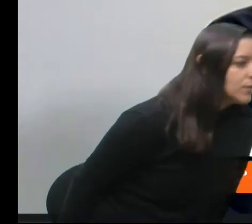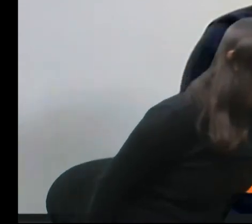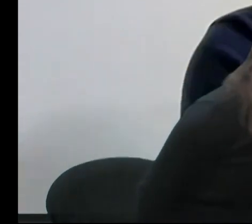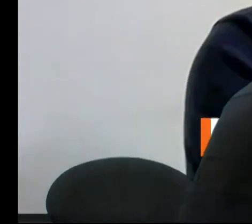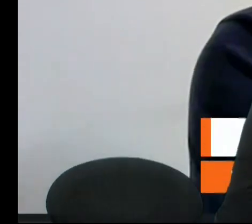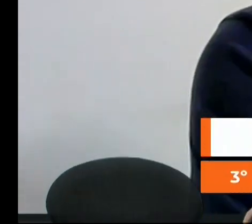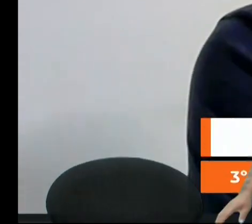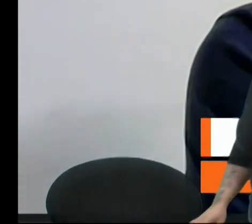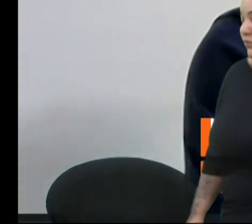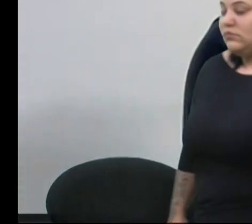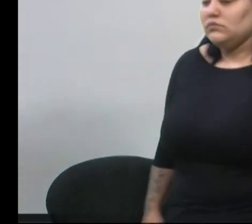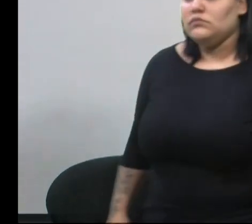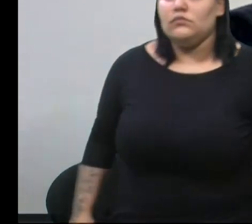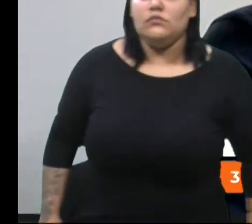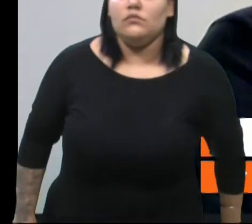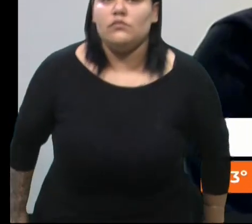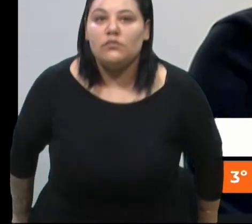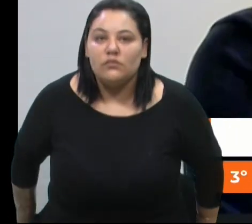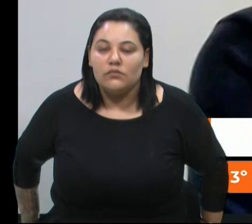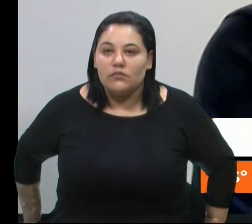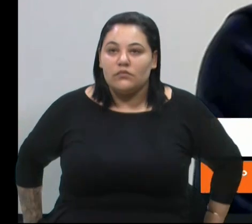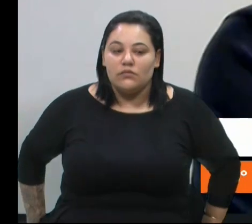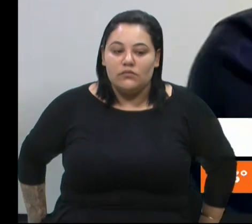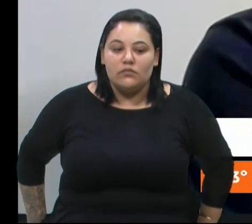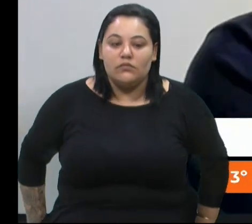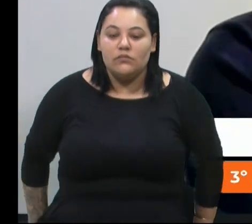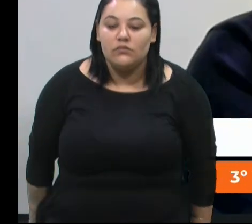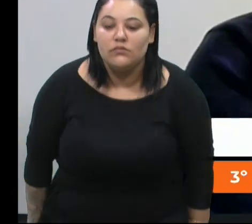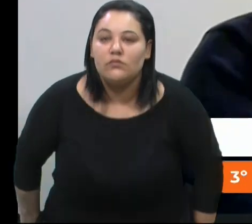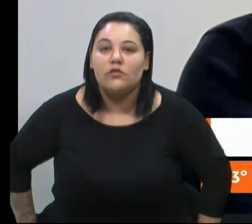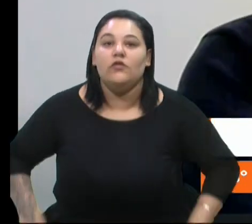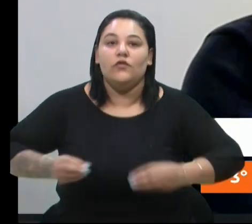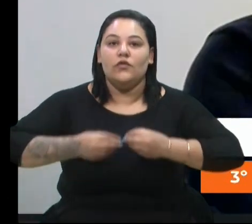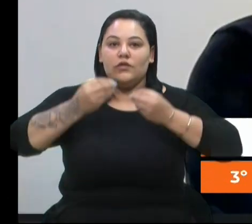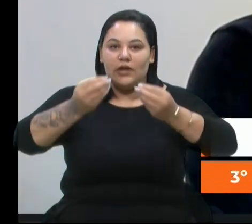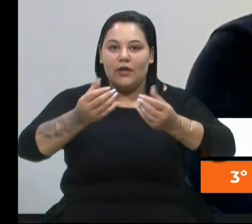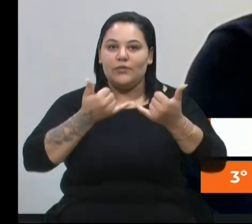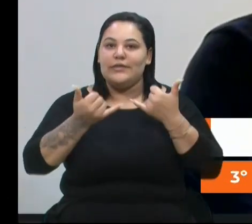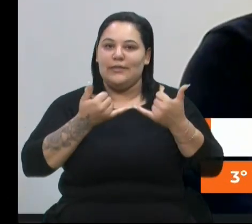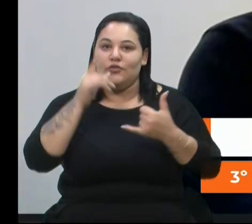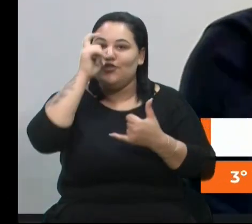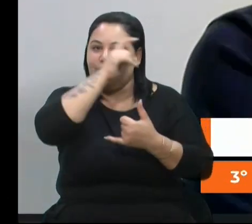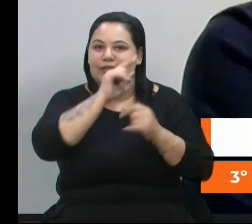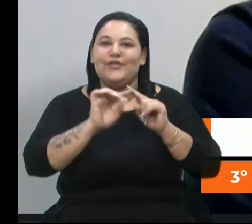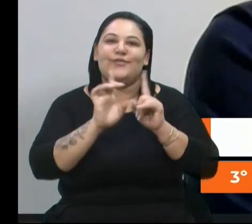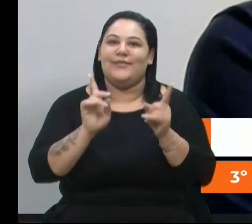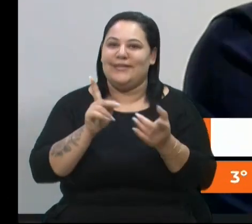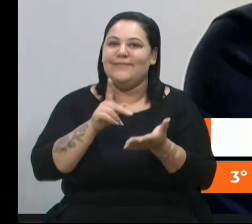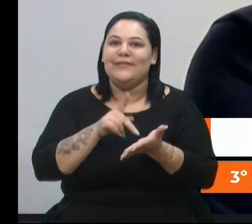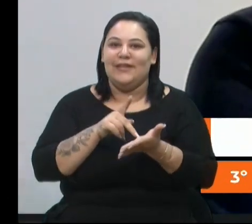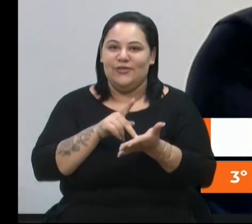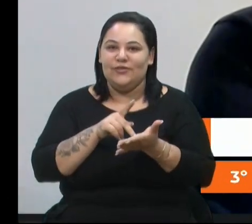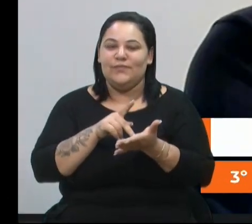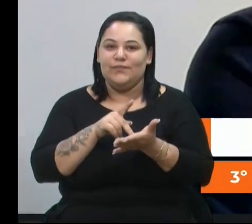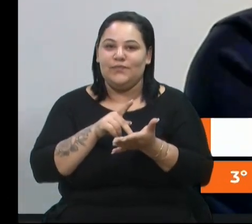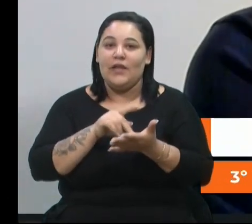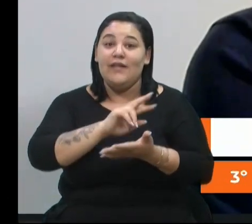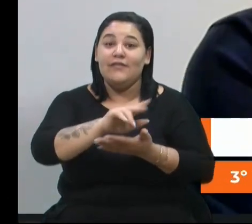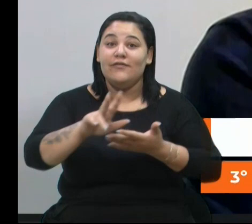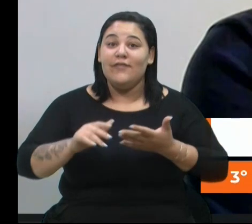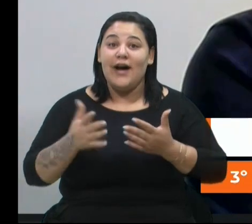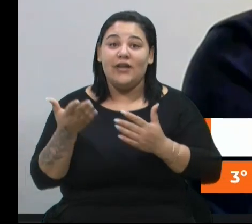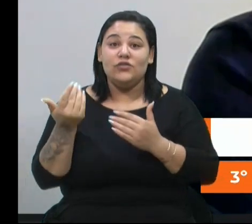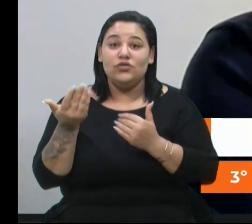Vou dar um exemplo bem triste, mas que infelizmente é real. Vários desses